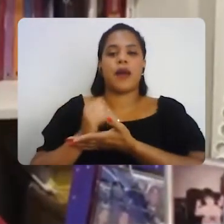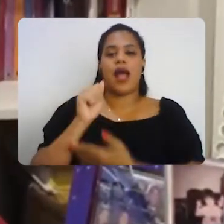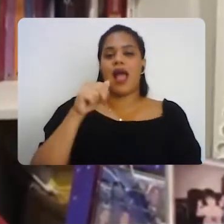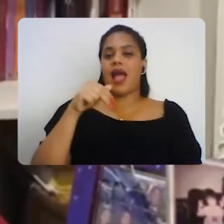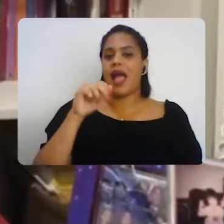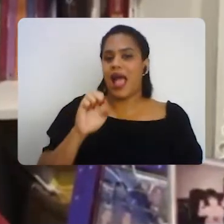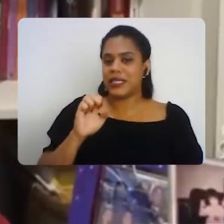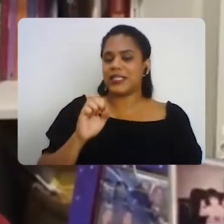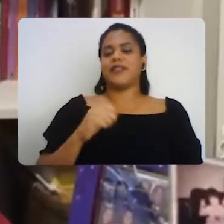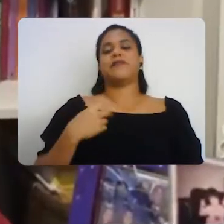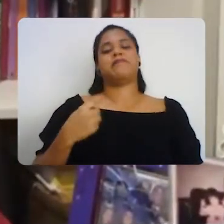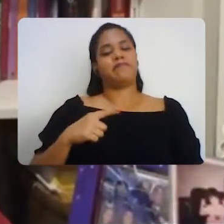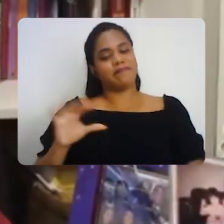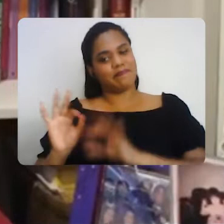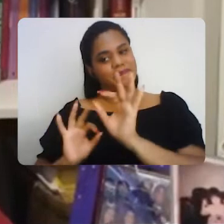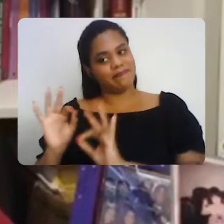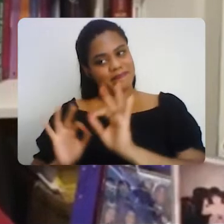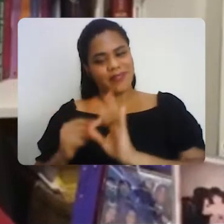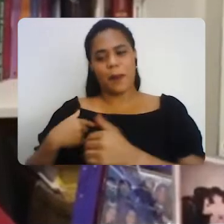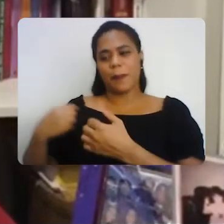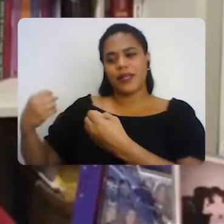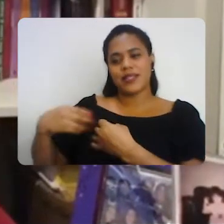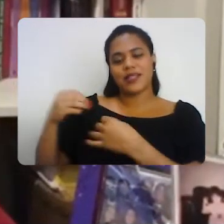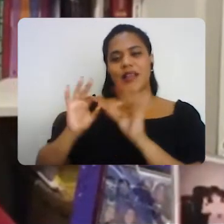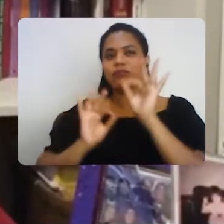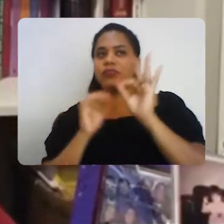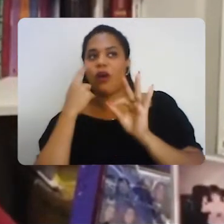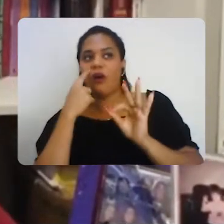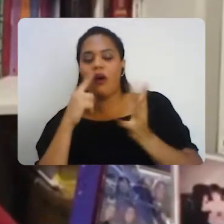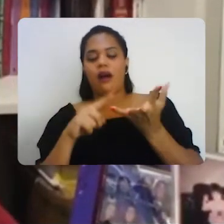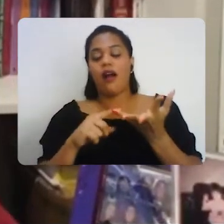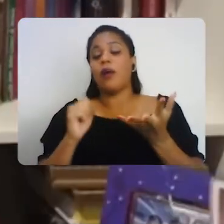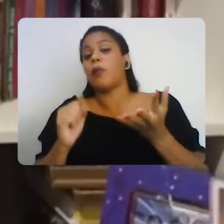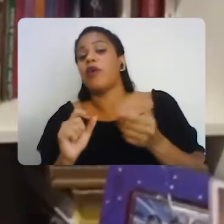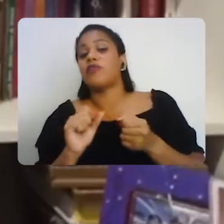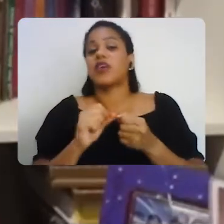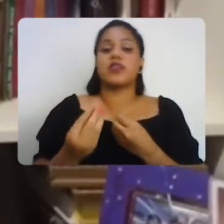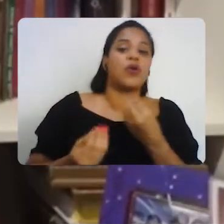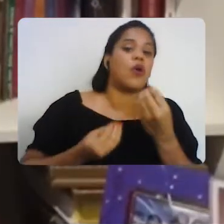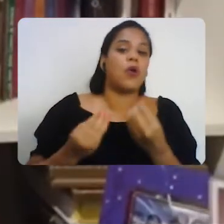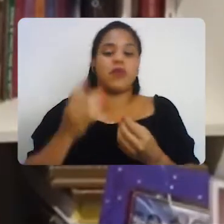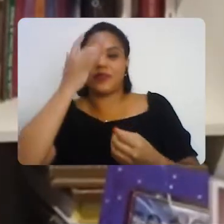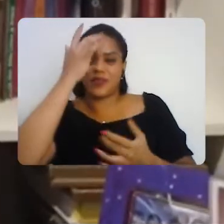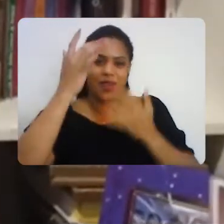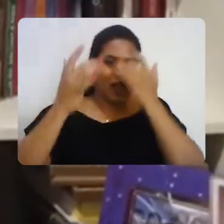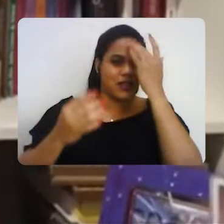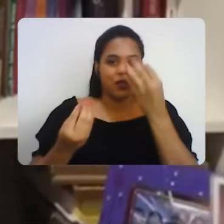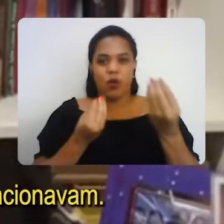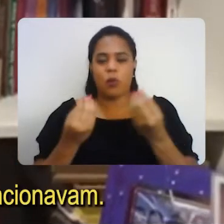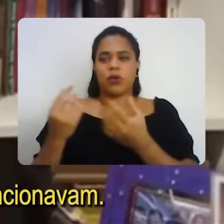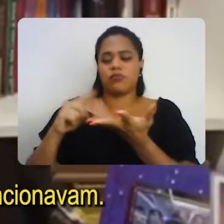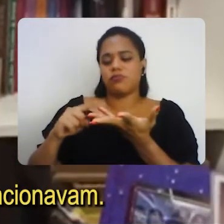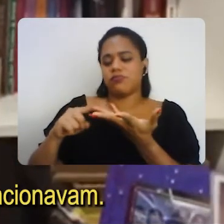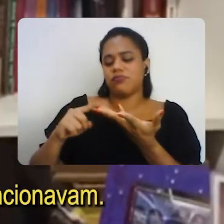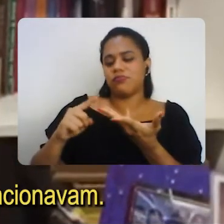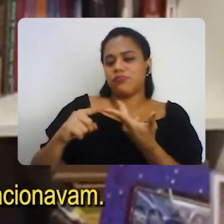apoio assim, de Anne, que também estava produzindo e que foi me orientando, né? O que é que eu poderia fazer, como é que ficaria mais fácil.